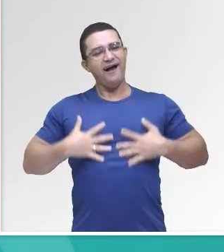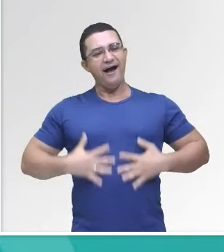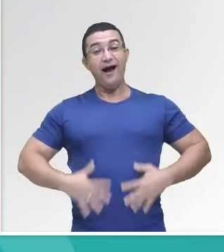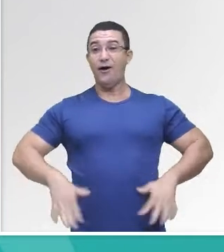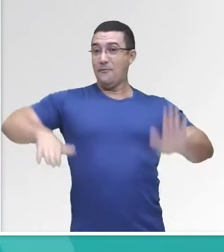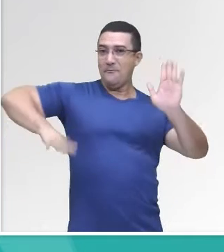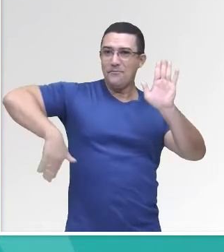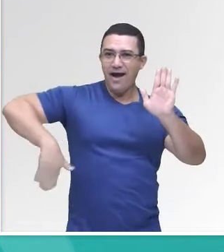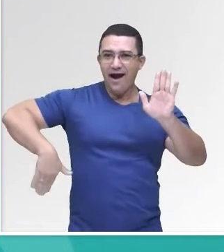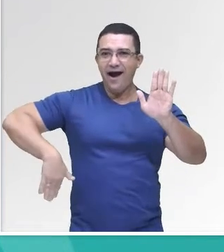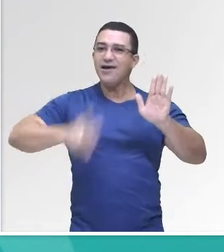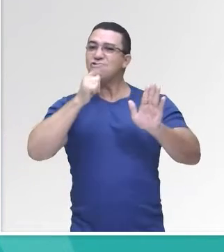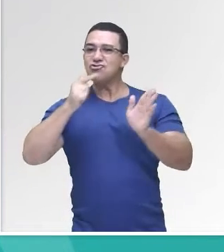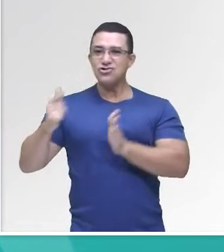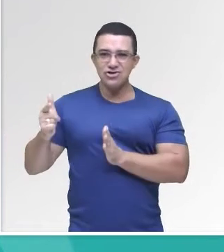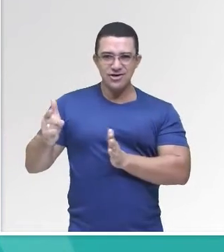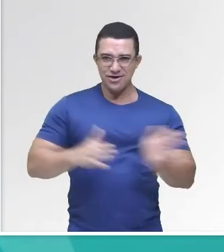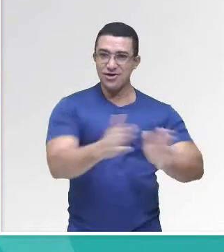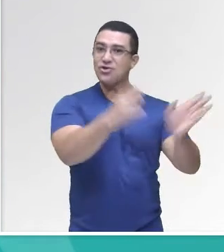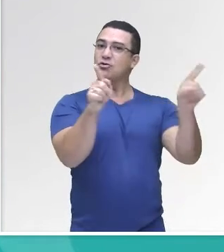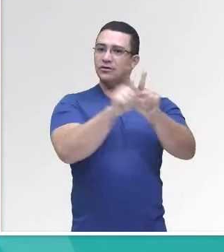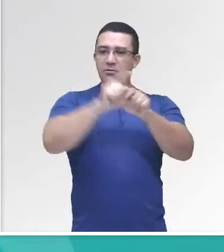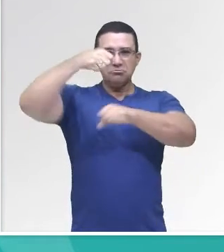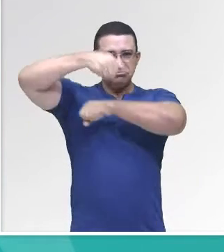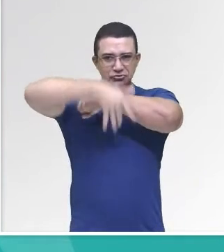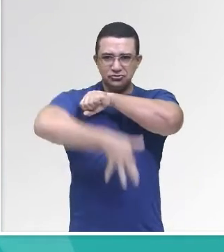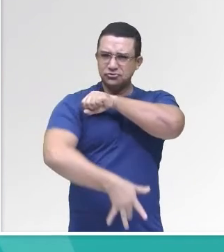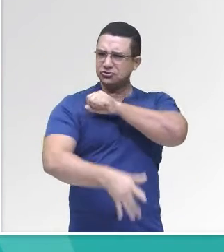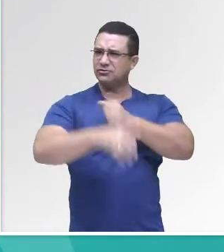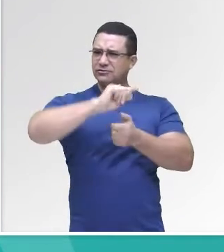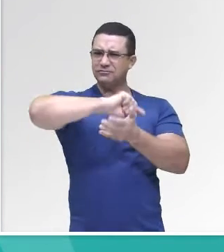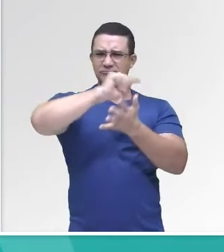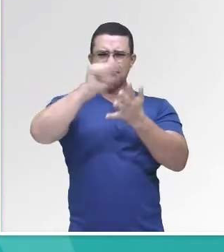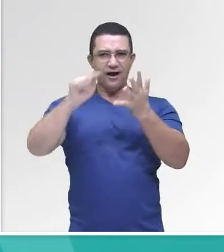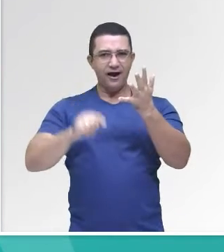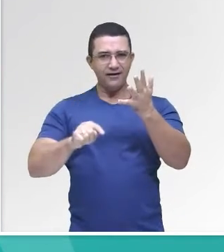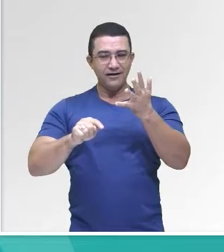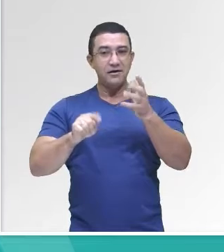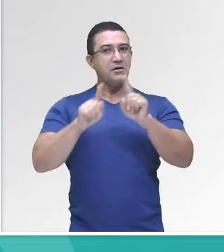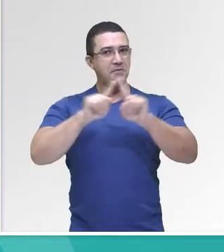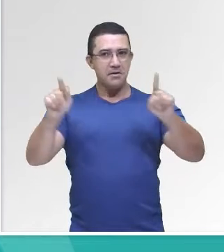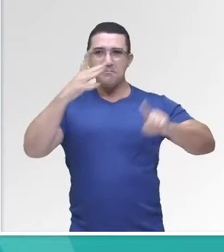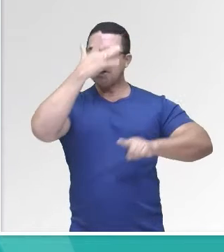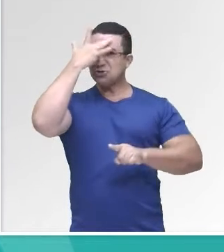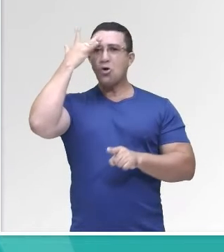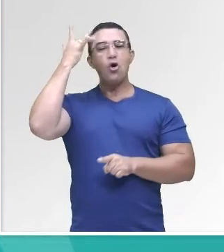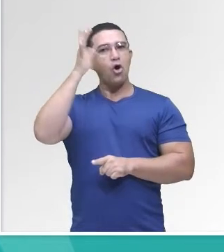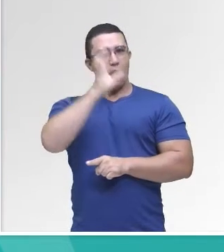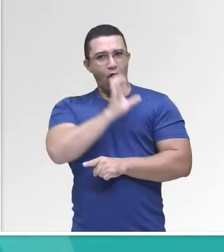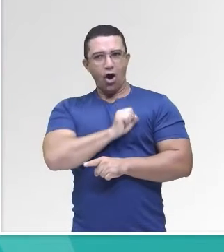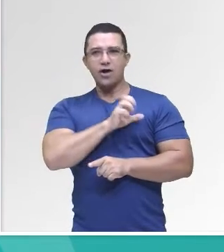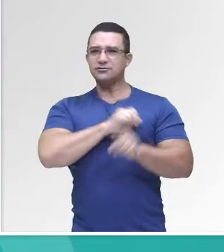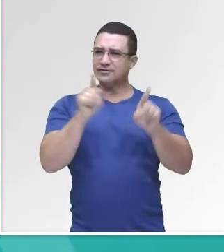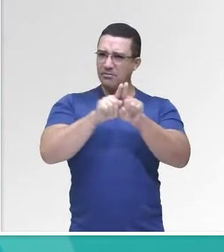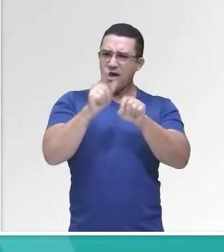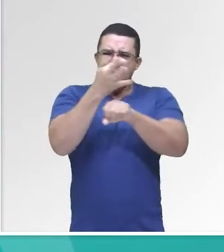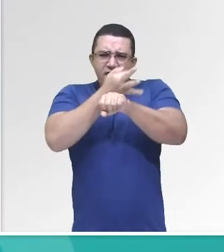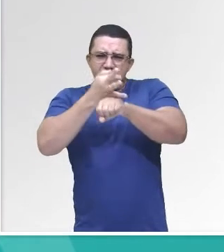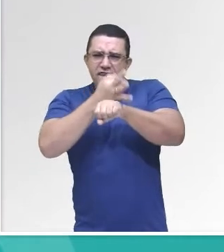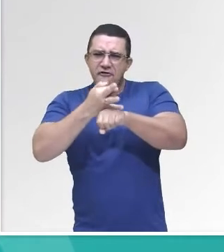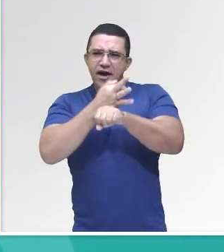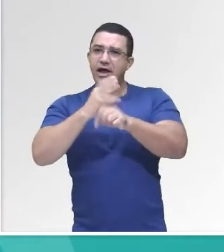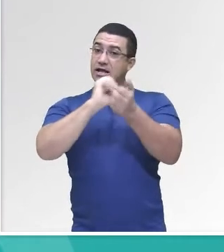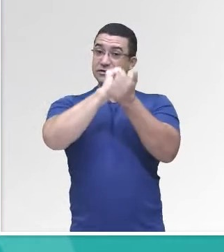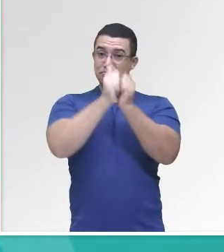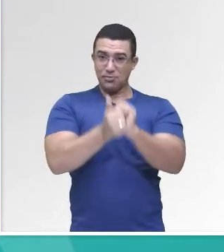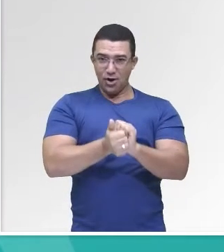praia ou ir para um rio, para uma cachoeira, né? Mas tem gente também que gosta de aventura, certo? Então você